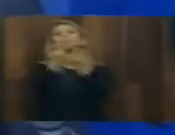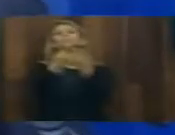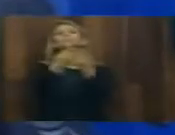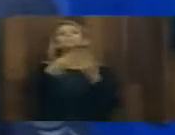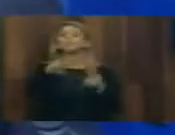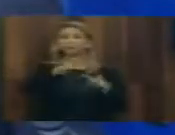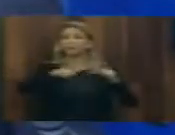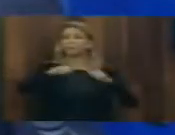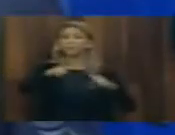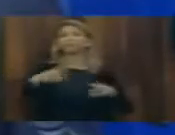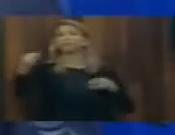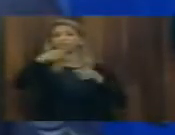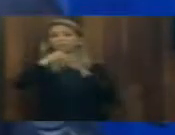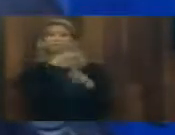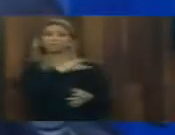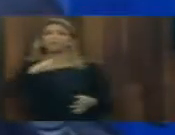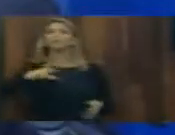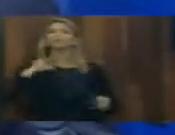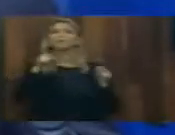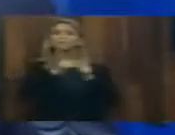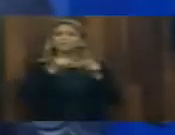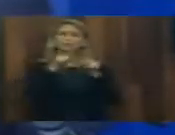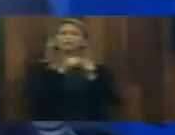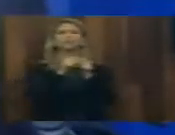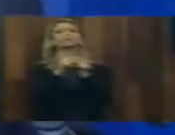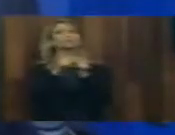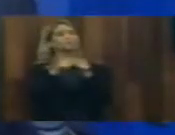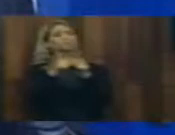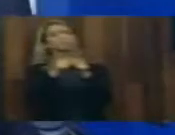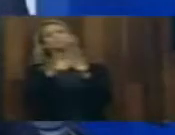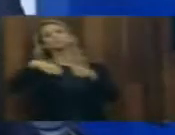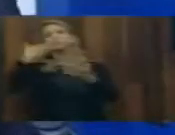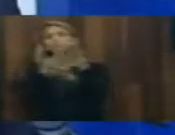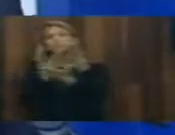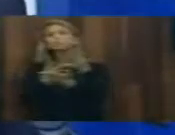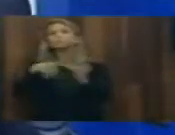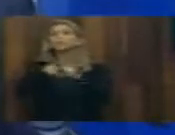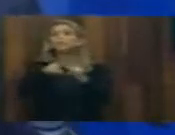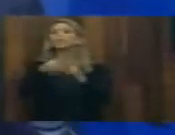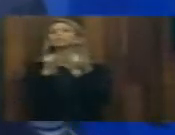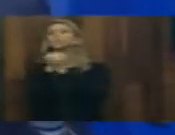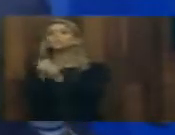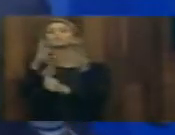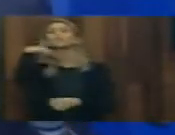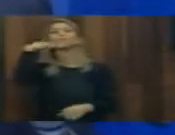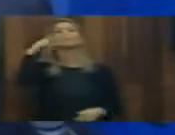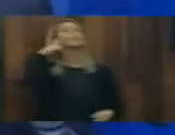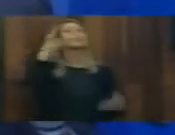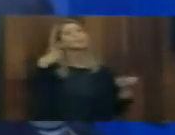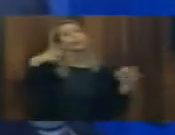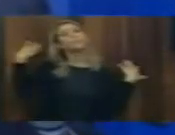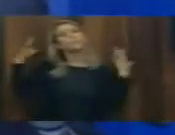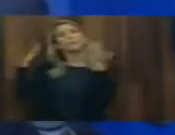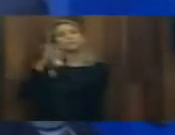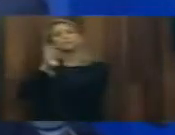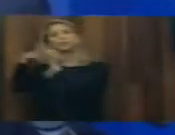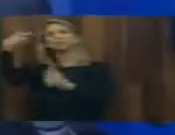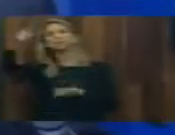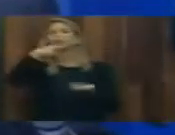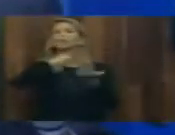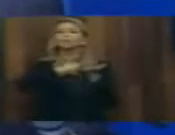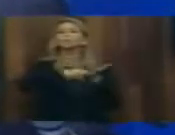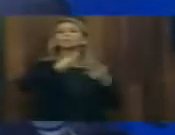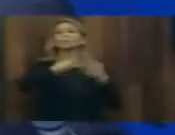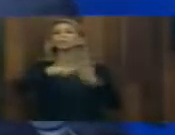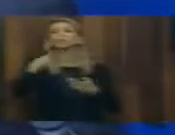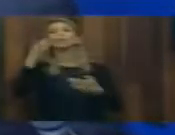esse projeto de lei em conjunto com uma adequação ao vereador Rafael Peçanha. E quero parabenizar, Rafael, pela sua luta. Acho que a gente aqui